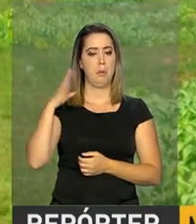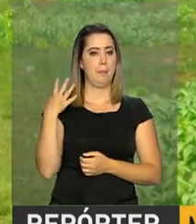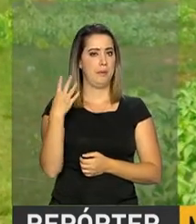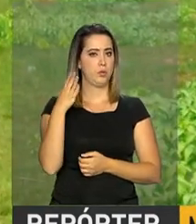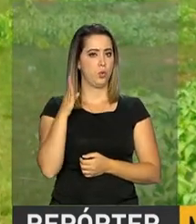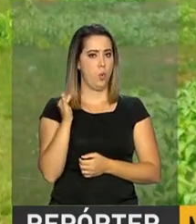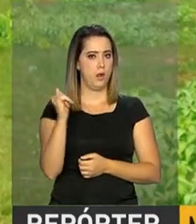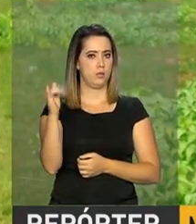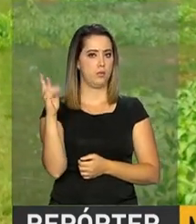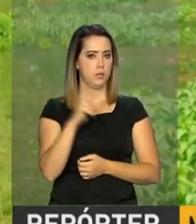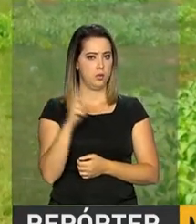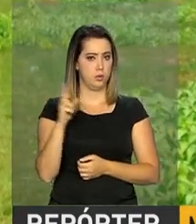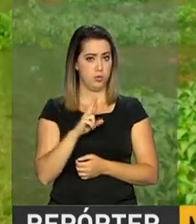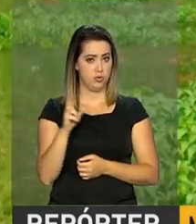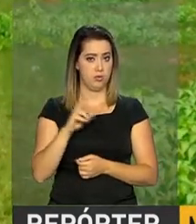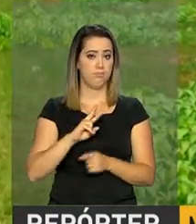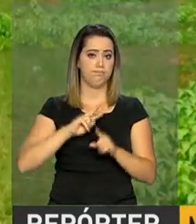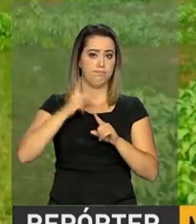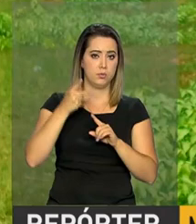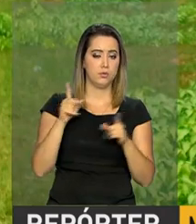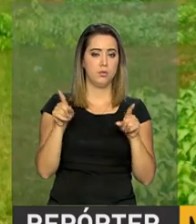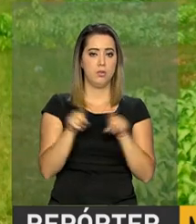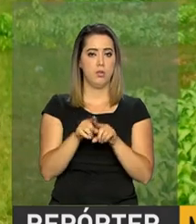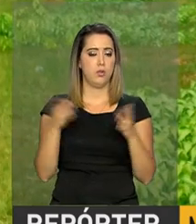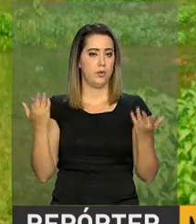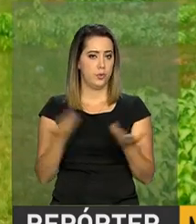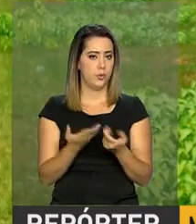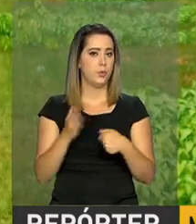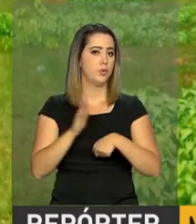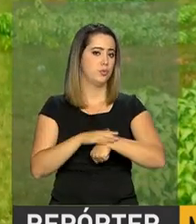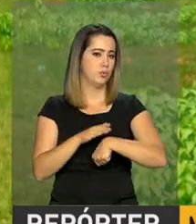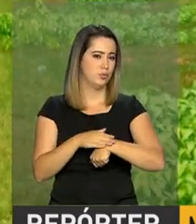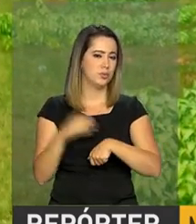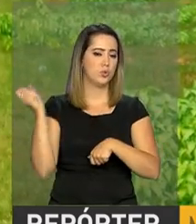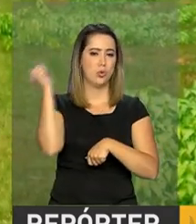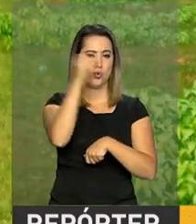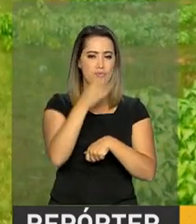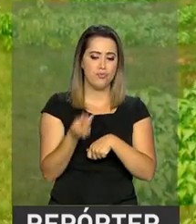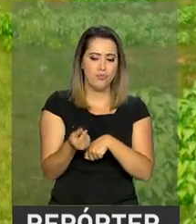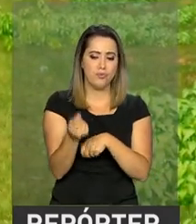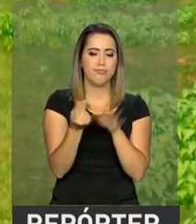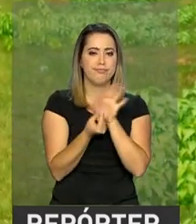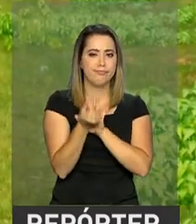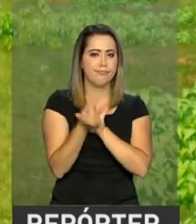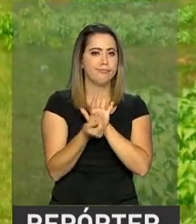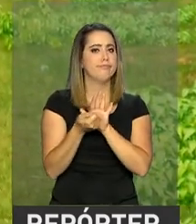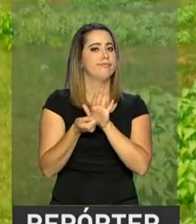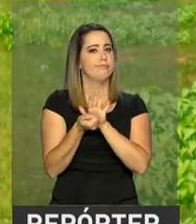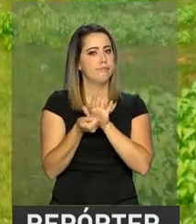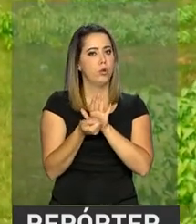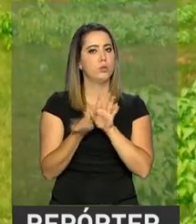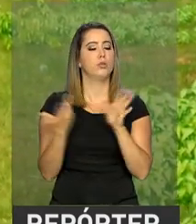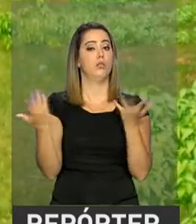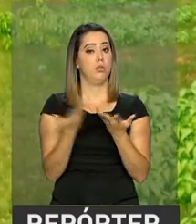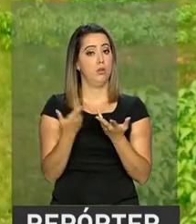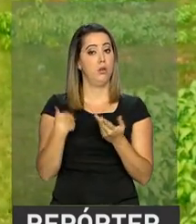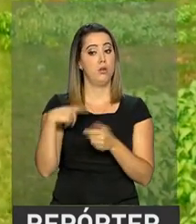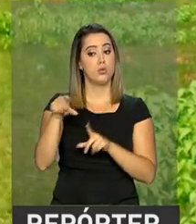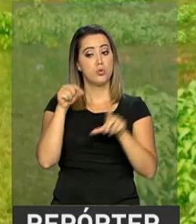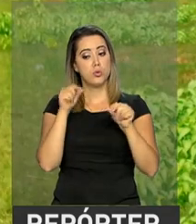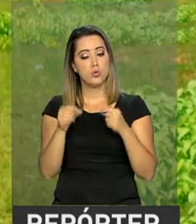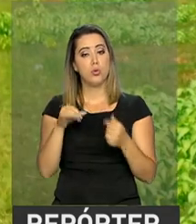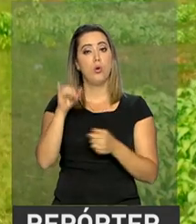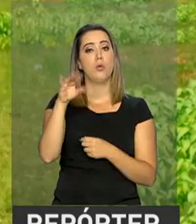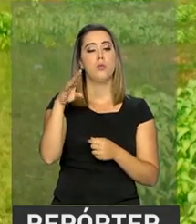reais este orçamento da gente ter cenário fiscal muito restrito com astrud ações definidas pelo ibama e pelo